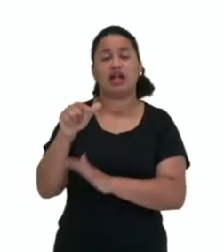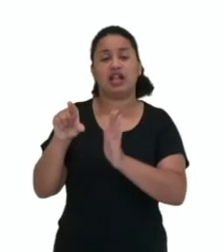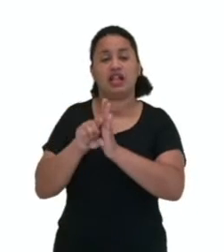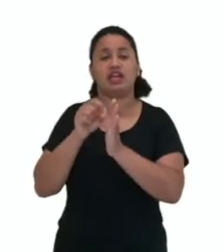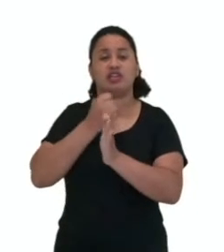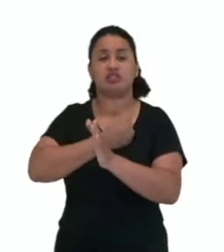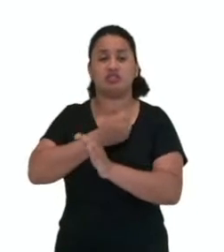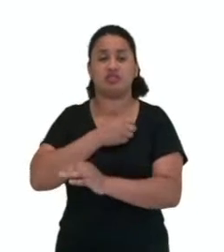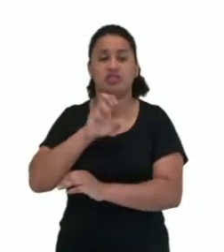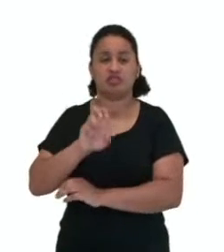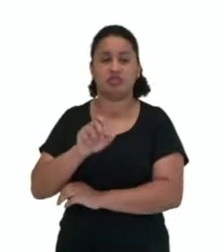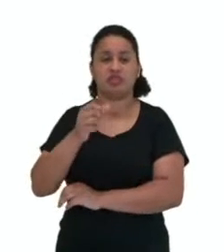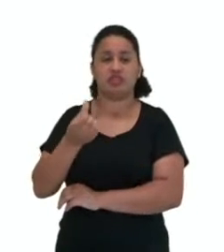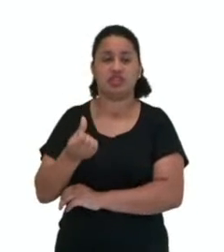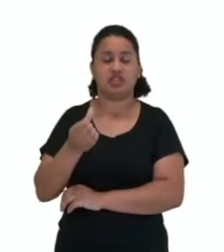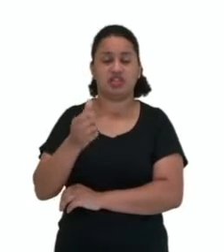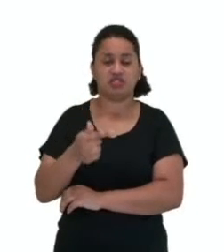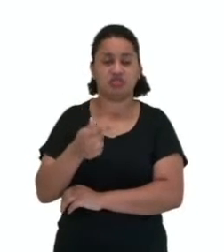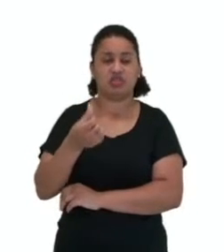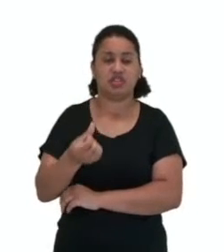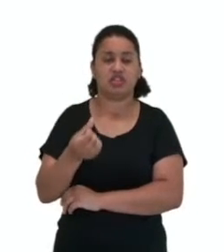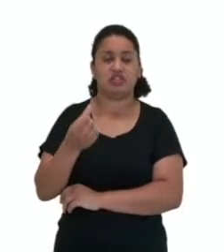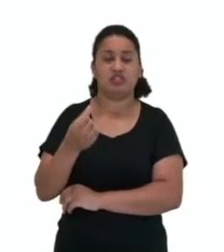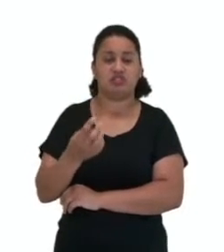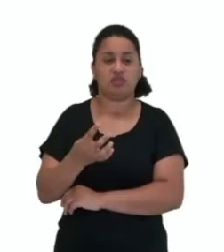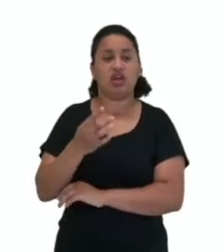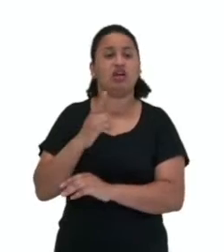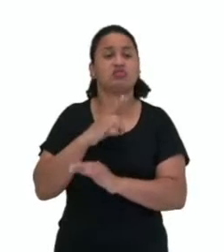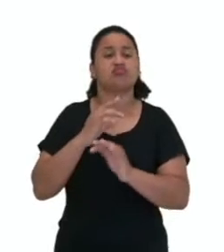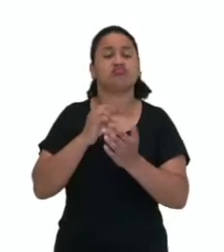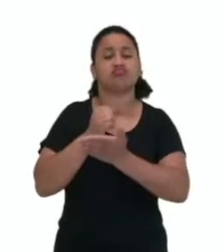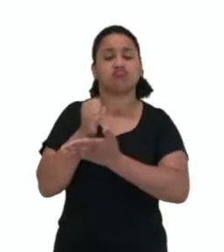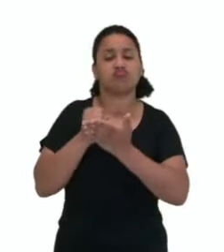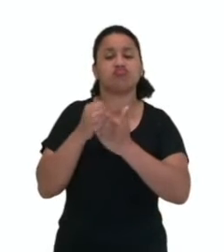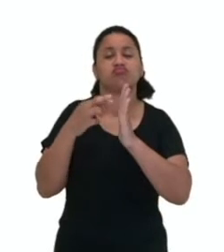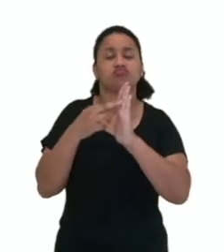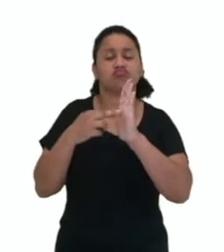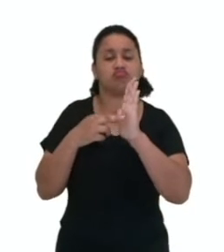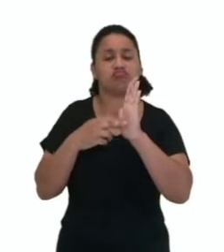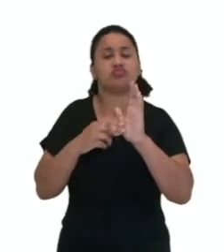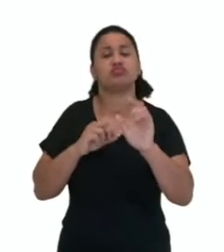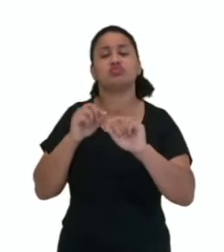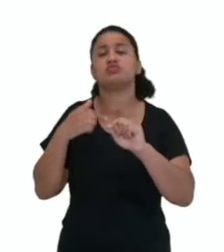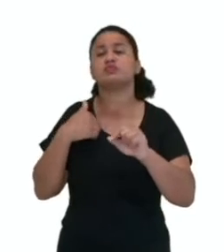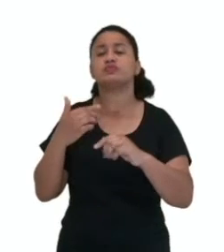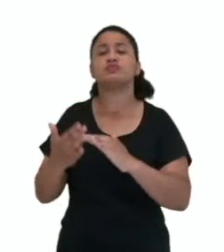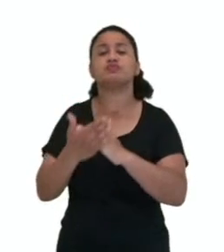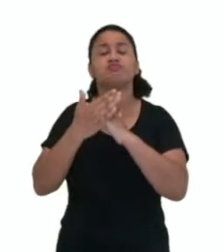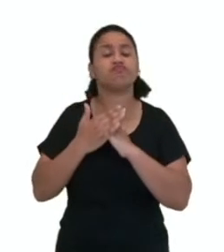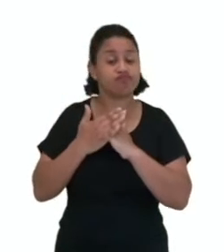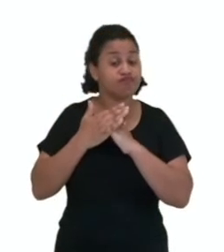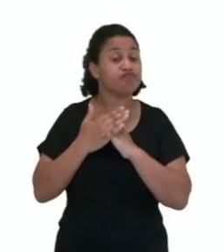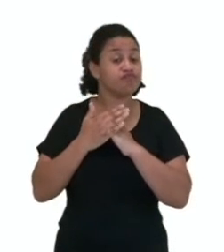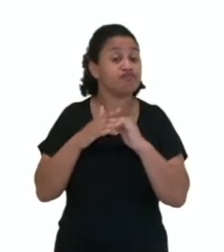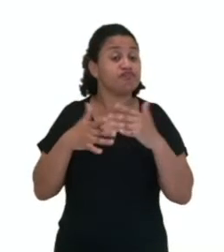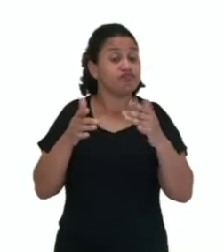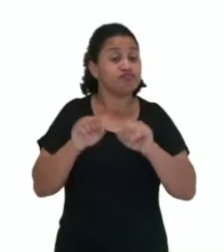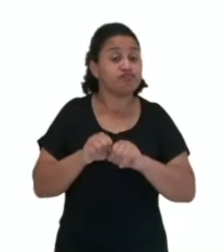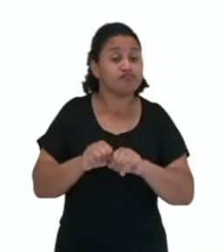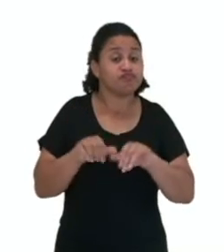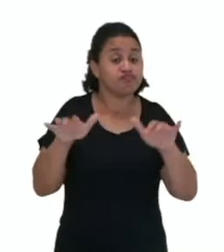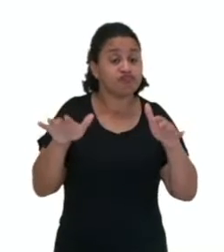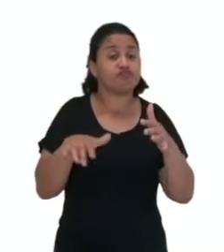5.764, fundou as bases de regra de como formaria essas cooperativas. A expansão